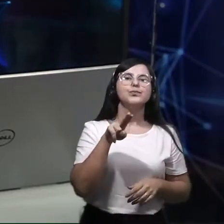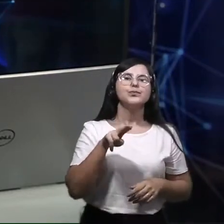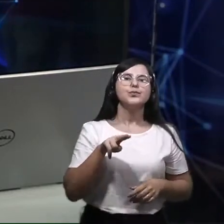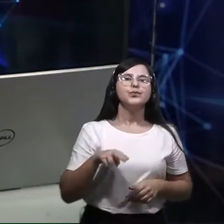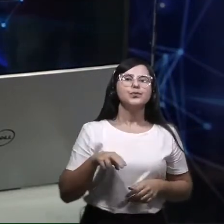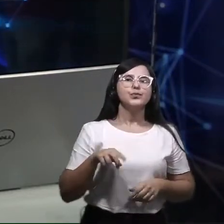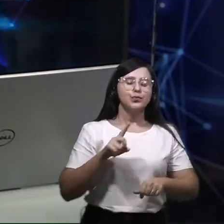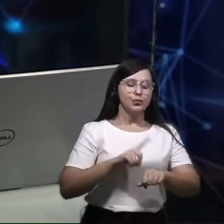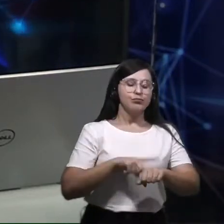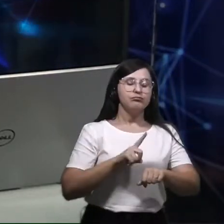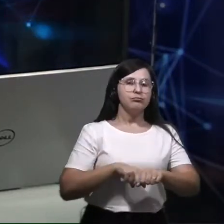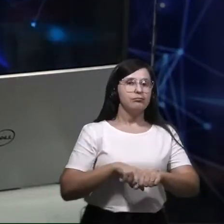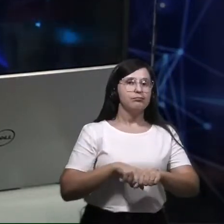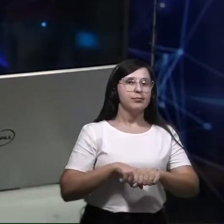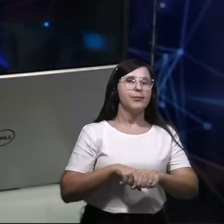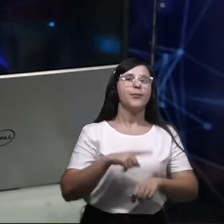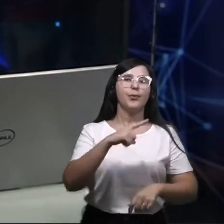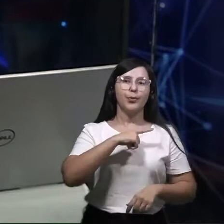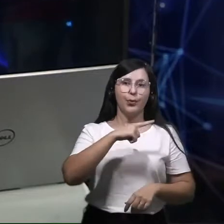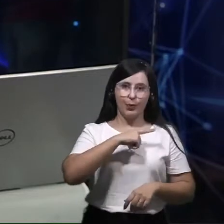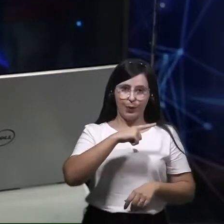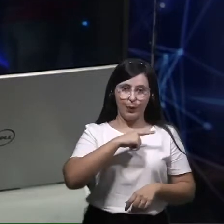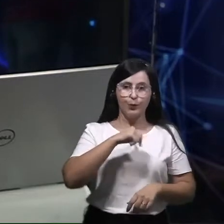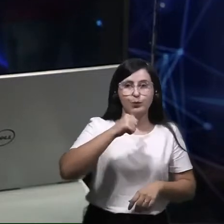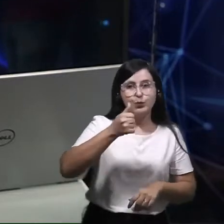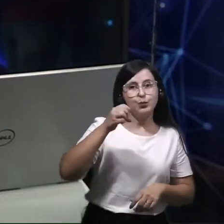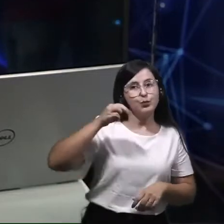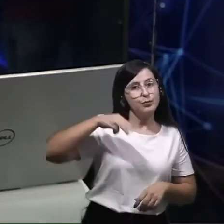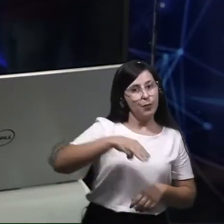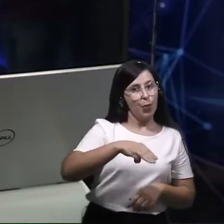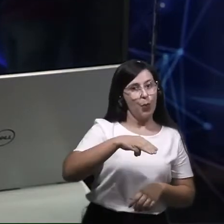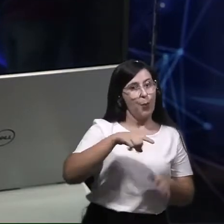por favor. Nós temos 1 minuto para a pergunta,